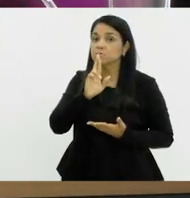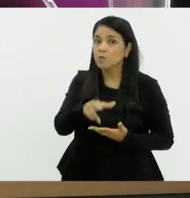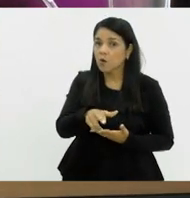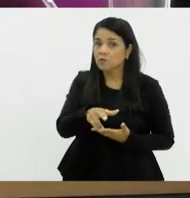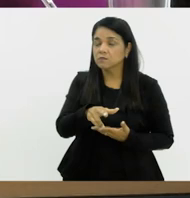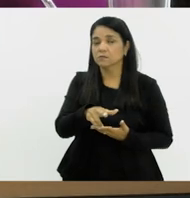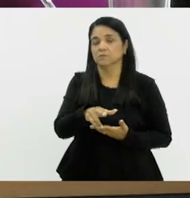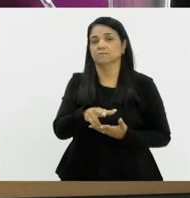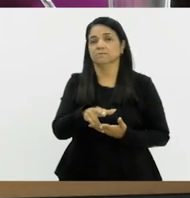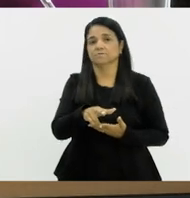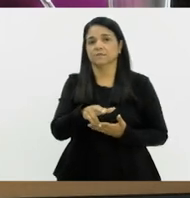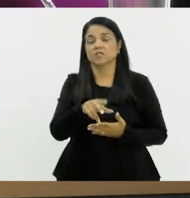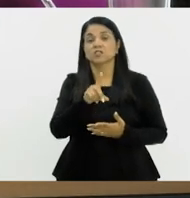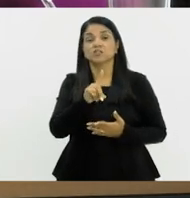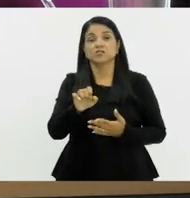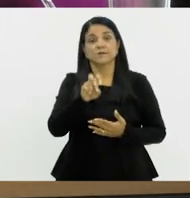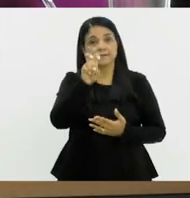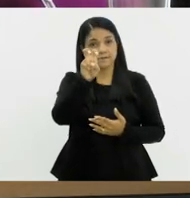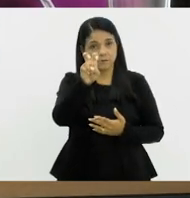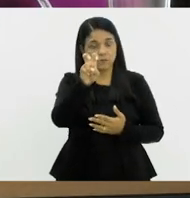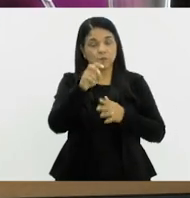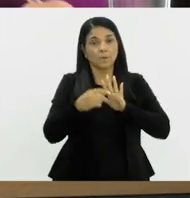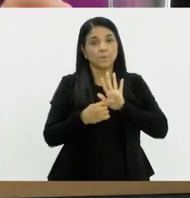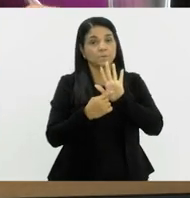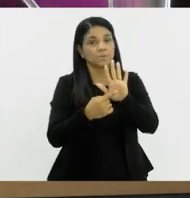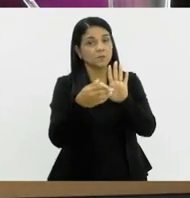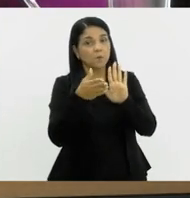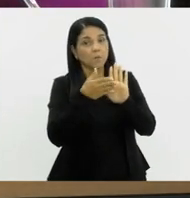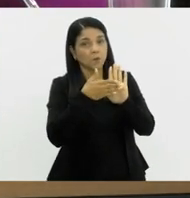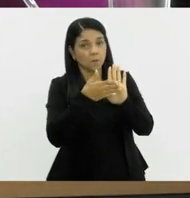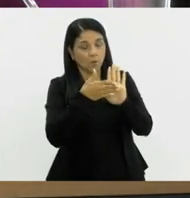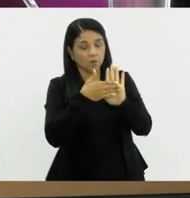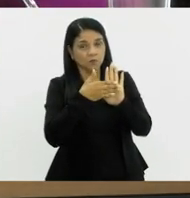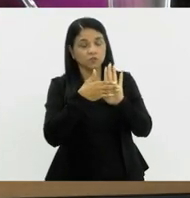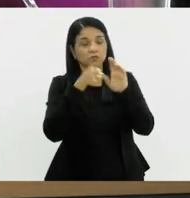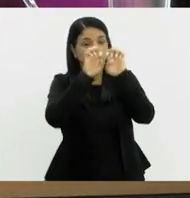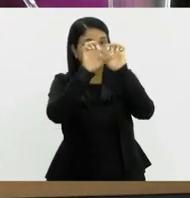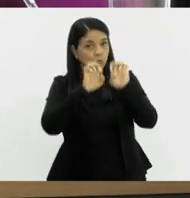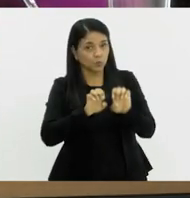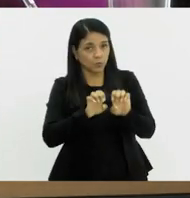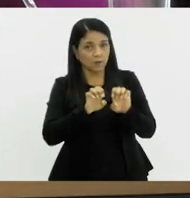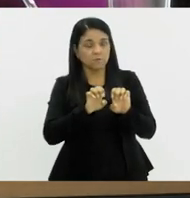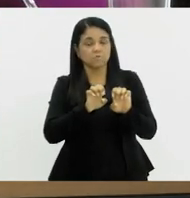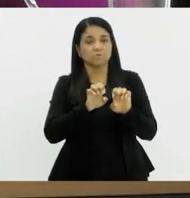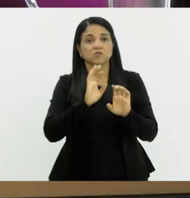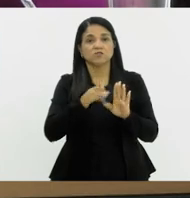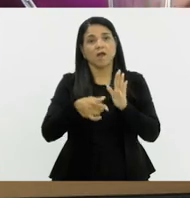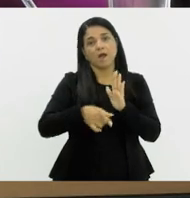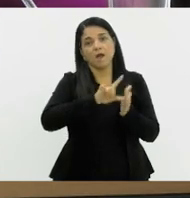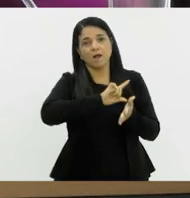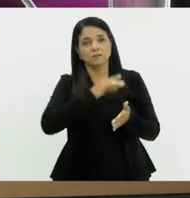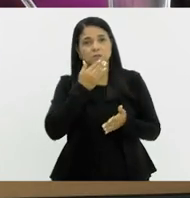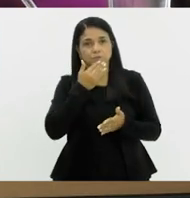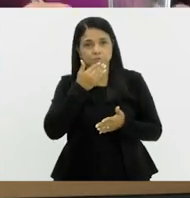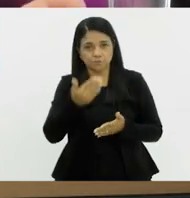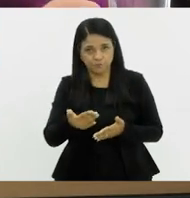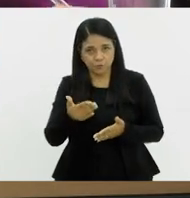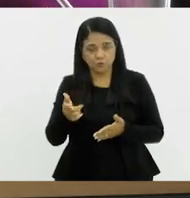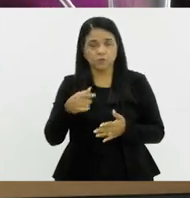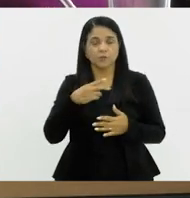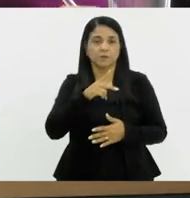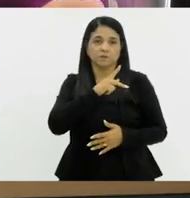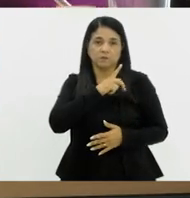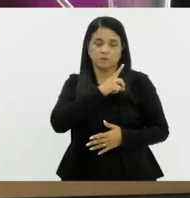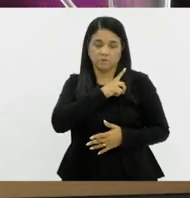5 e apresentarem uma proposta de estruturação, assim como havia sido solicitado e pleiteado pela